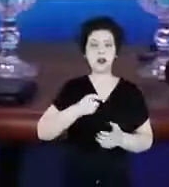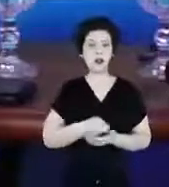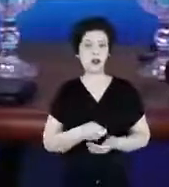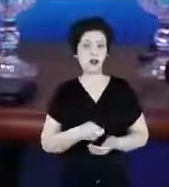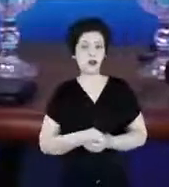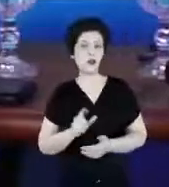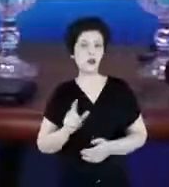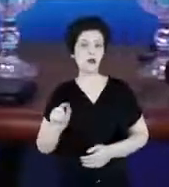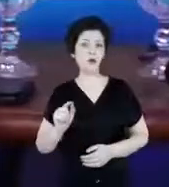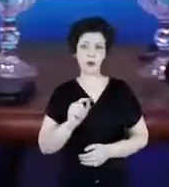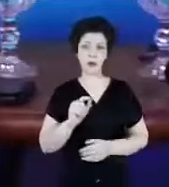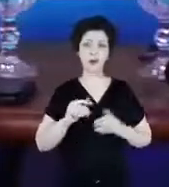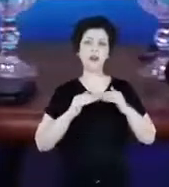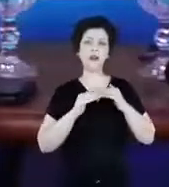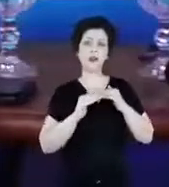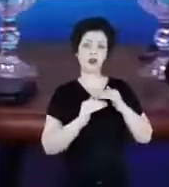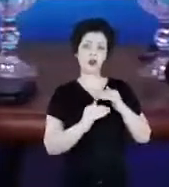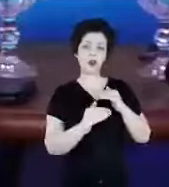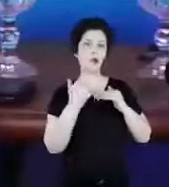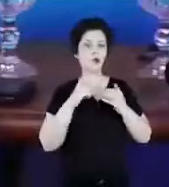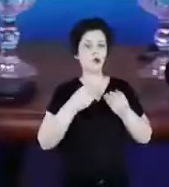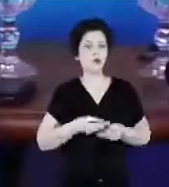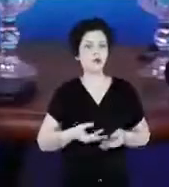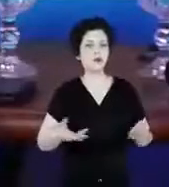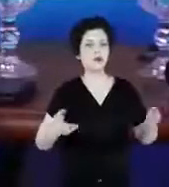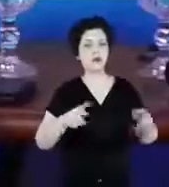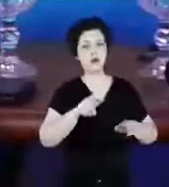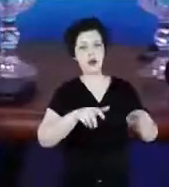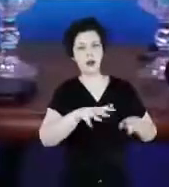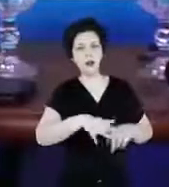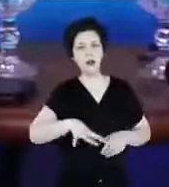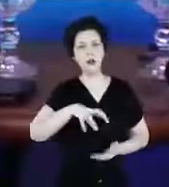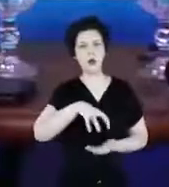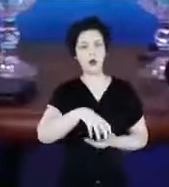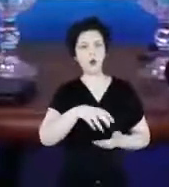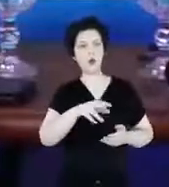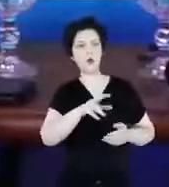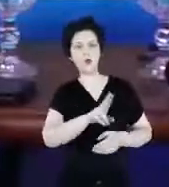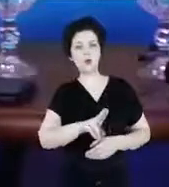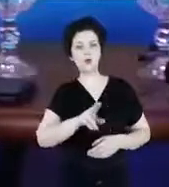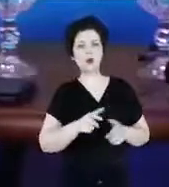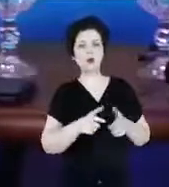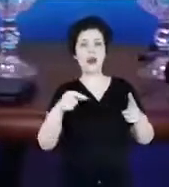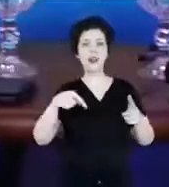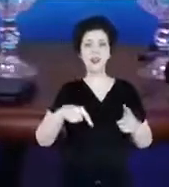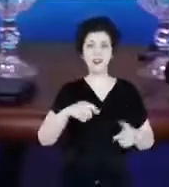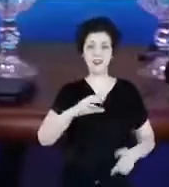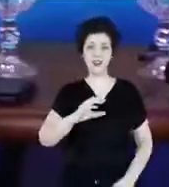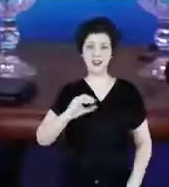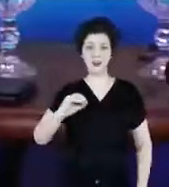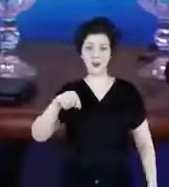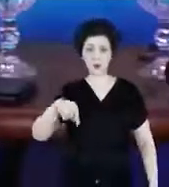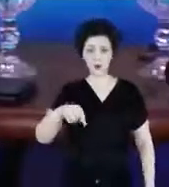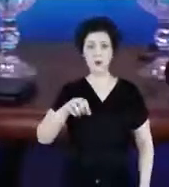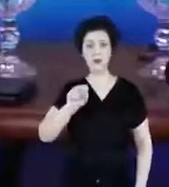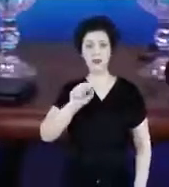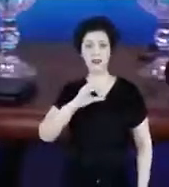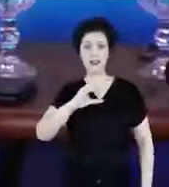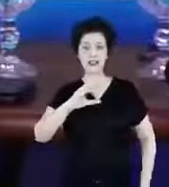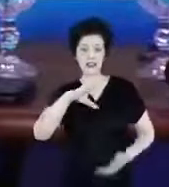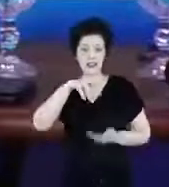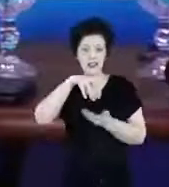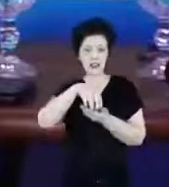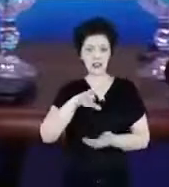uma estabilidade, né, para o consumo, para o centro de consumo maior de demanda que está aqui no centro-sul do país. E aí, para nós também,